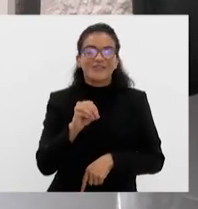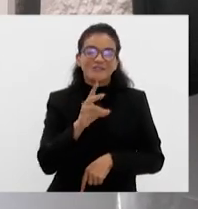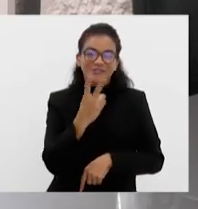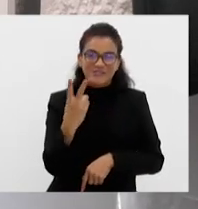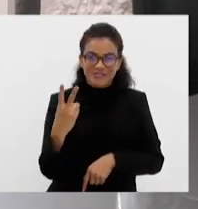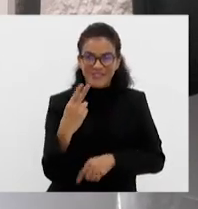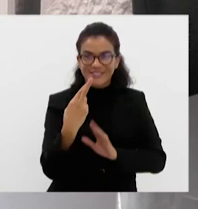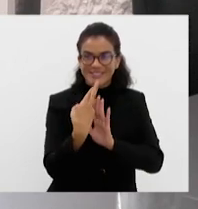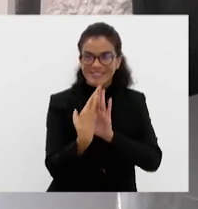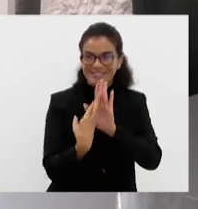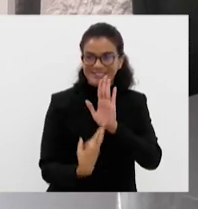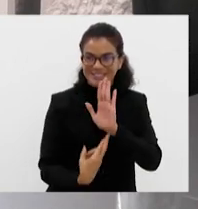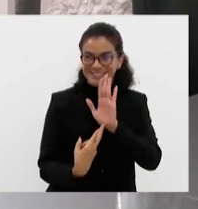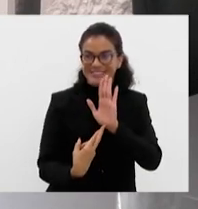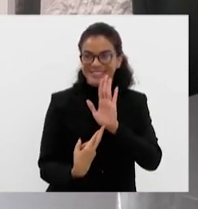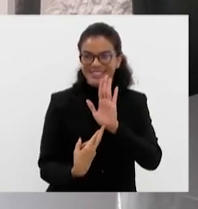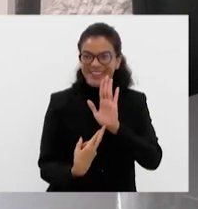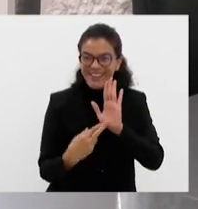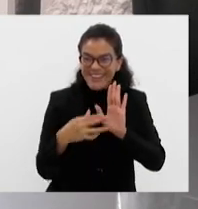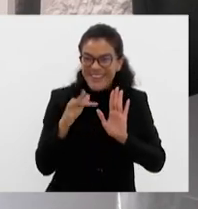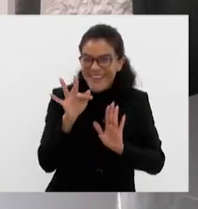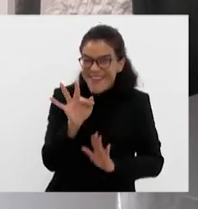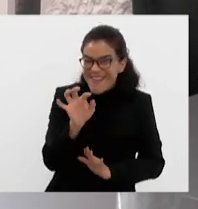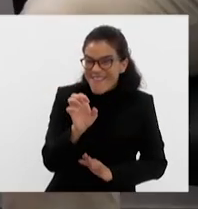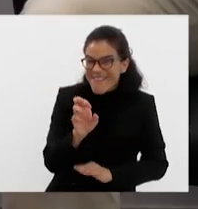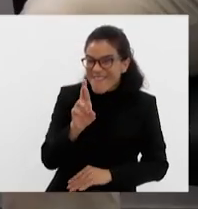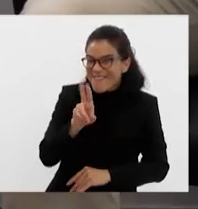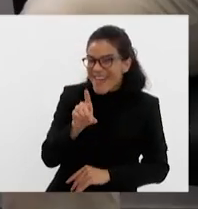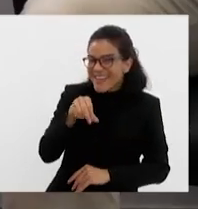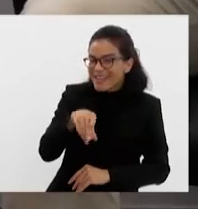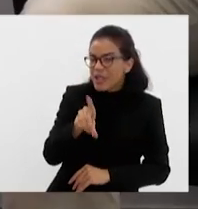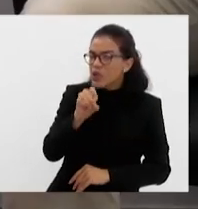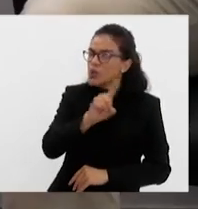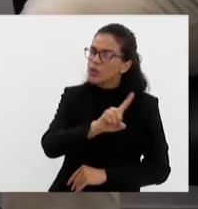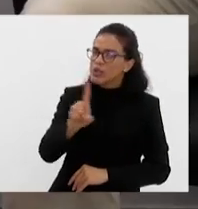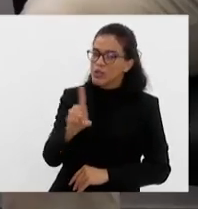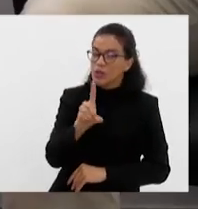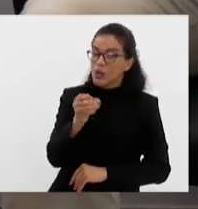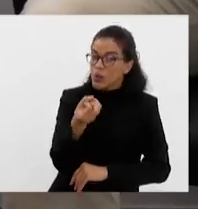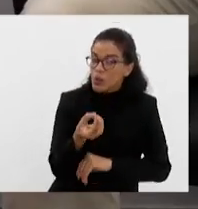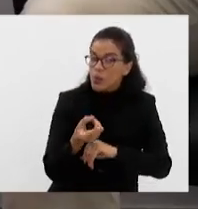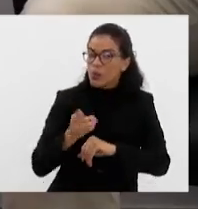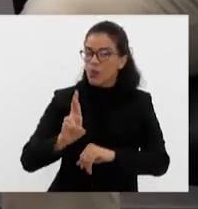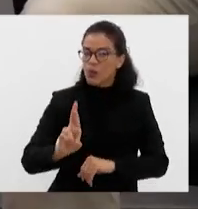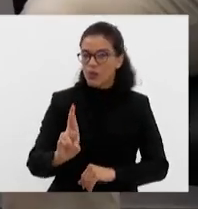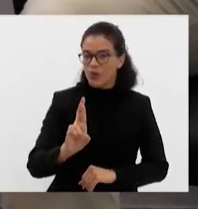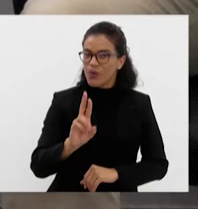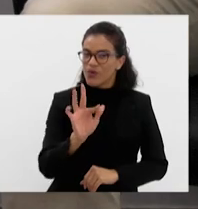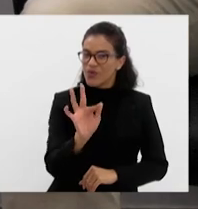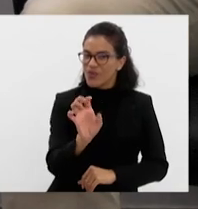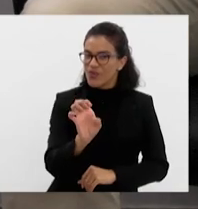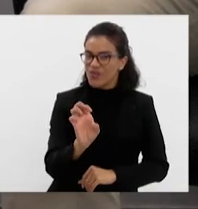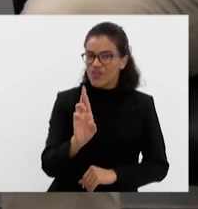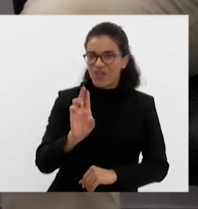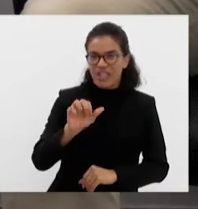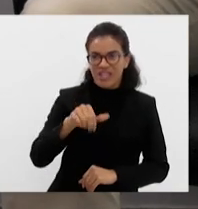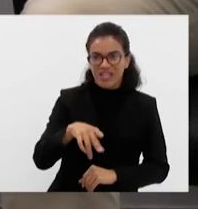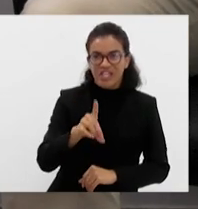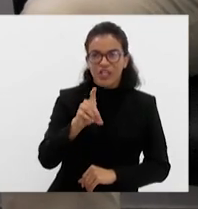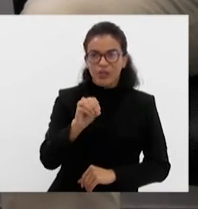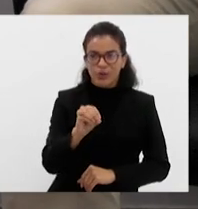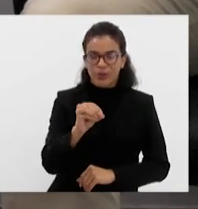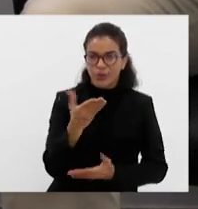Relatores do. O Fernando, não. O doutor Fernando. Fazendo doutorado na nossa